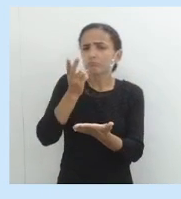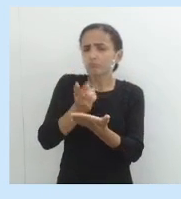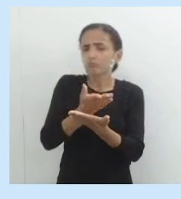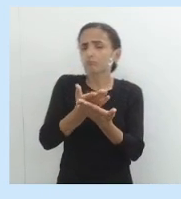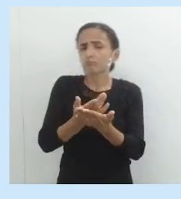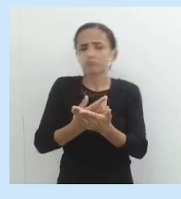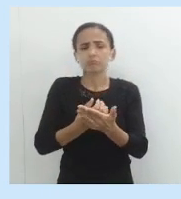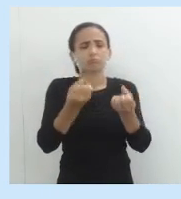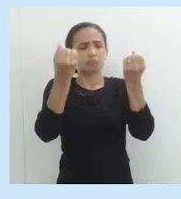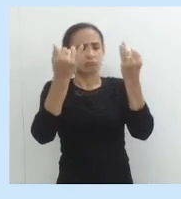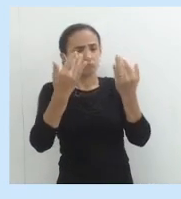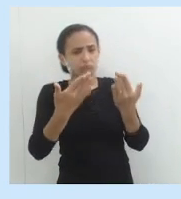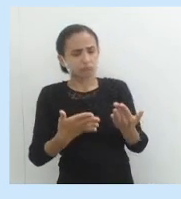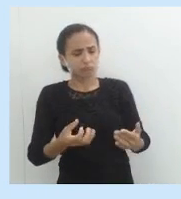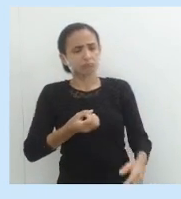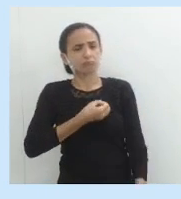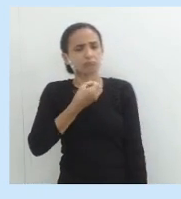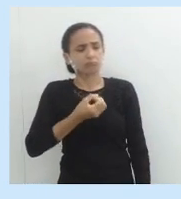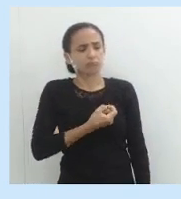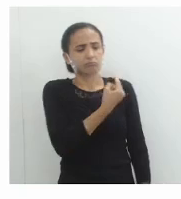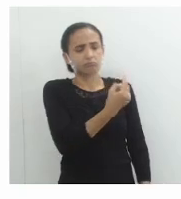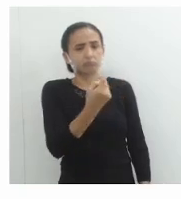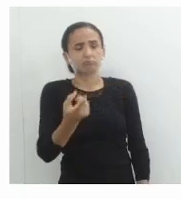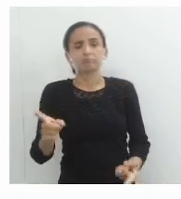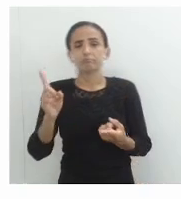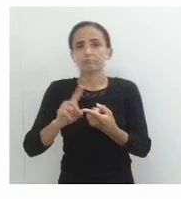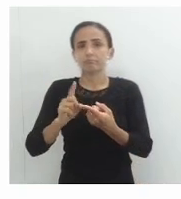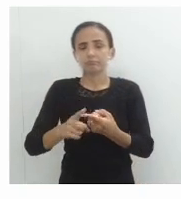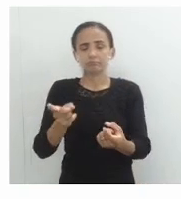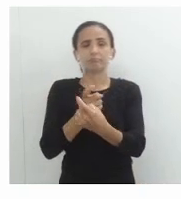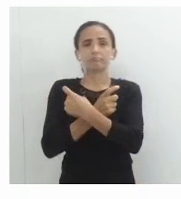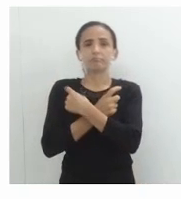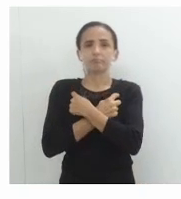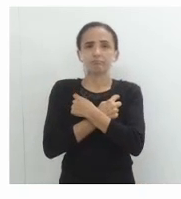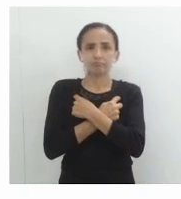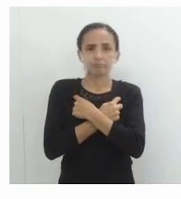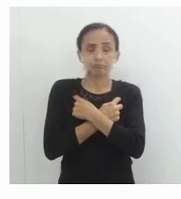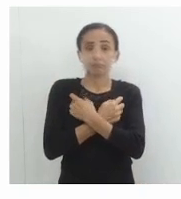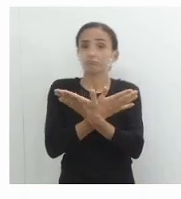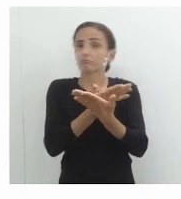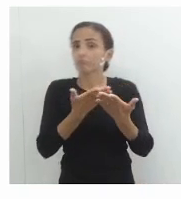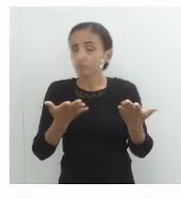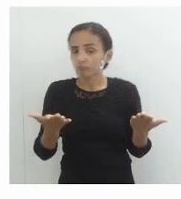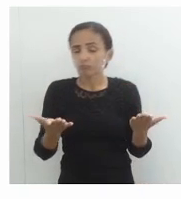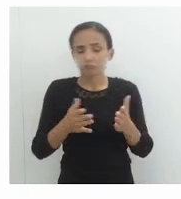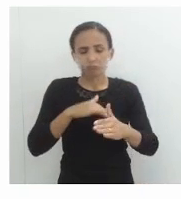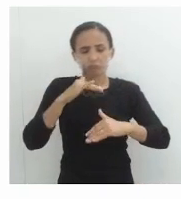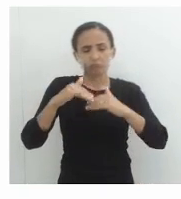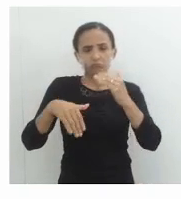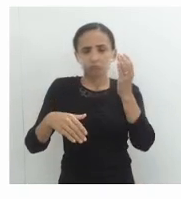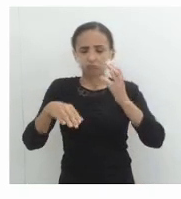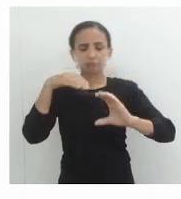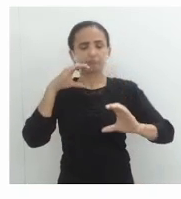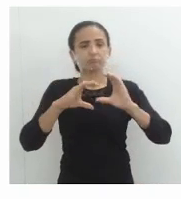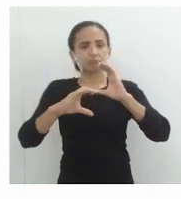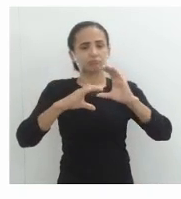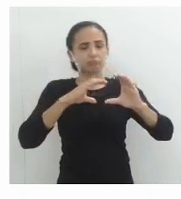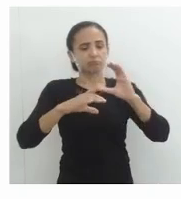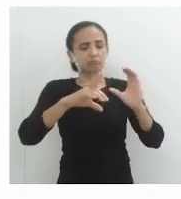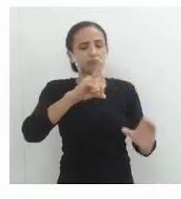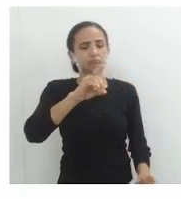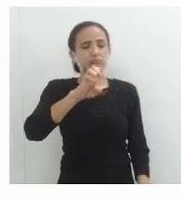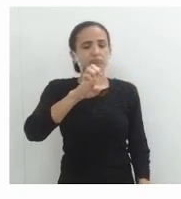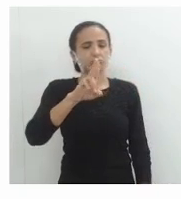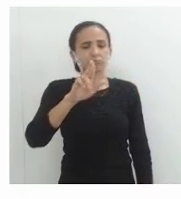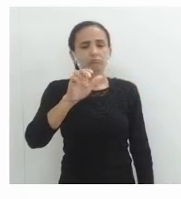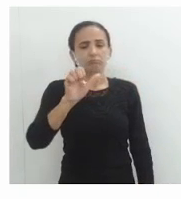né, e da vida também dos faraós, né? Então, para eles, ela servia para a comunicação com os deuses e para valorizar